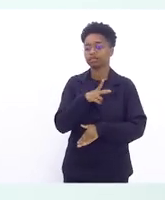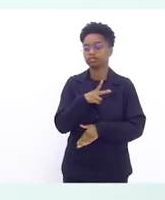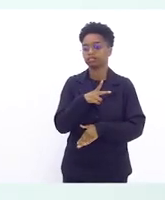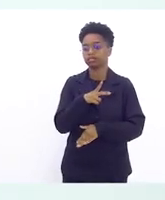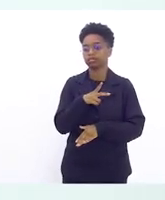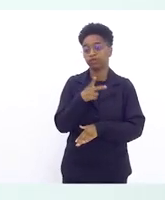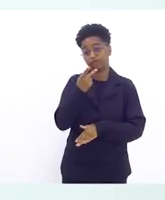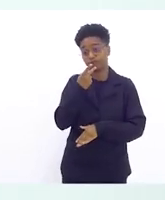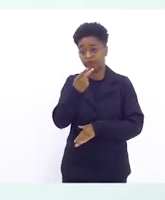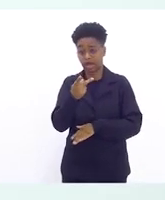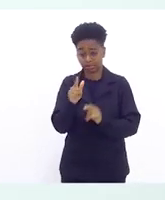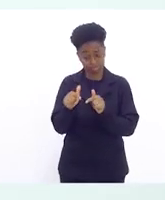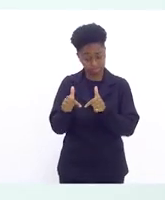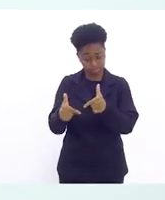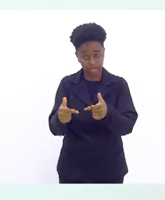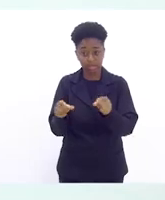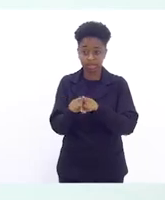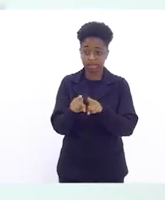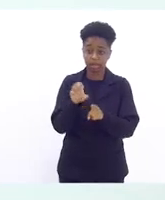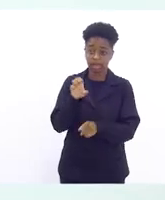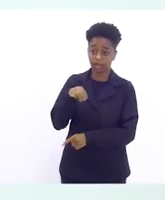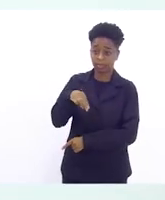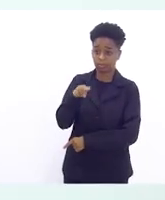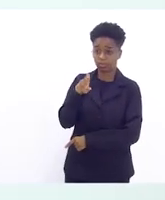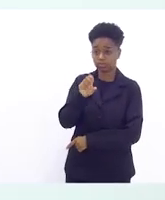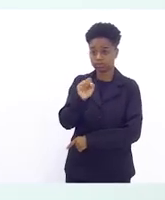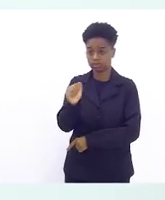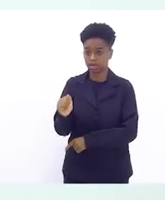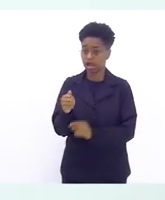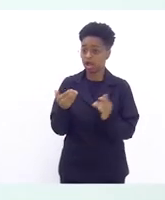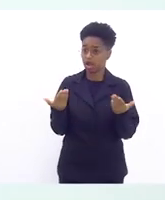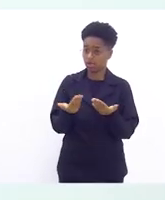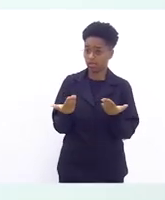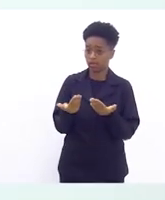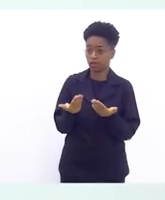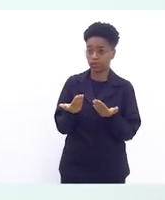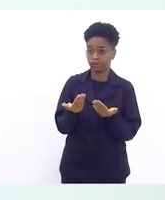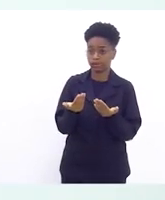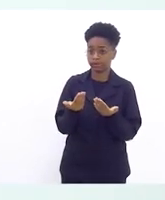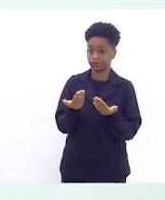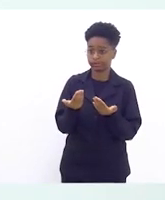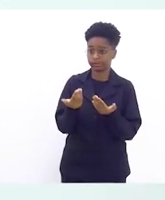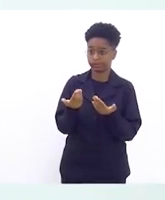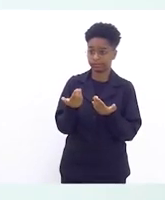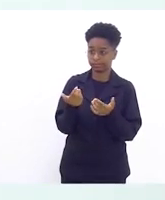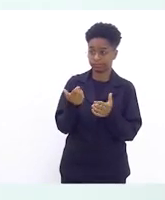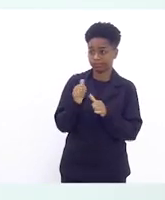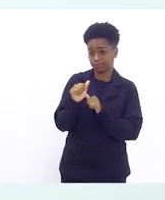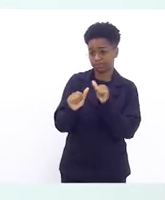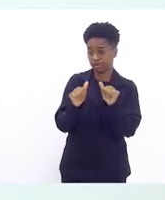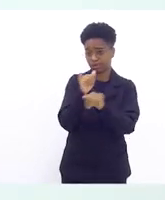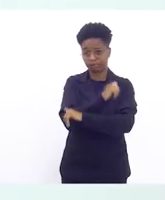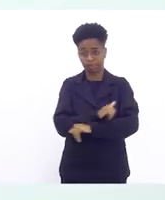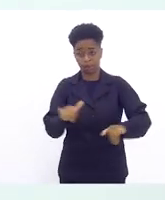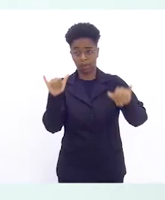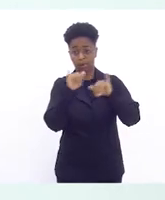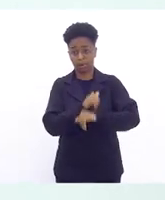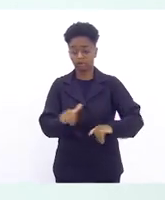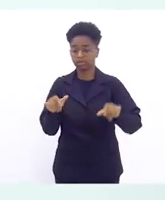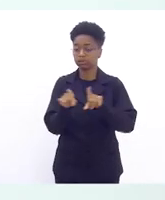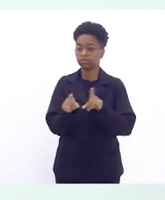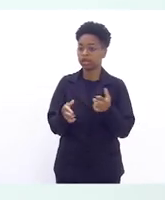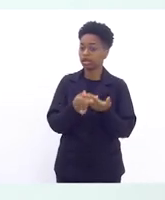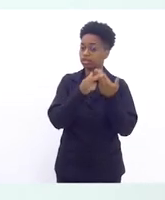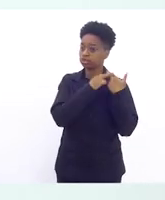serviço temos uma musa né que agora virou virou Manchete né e é